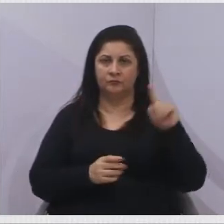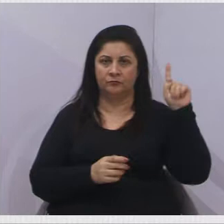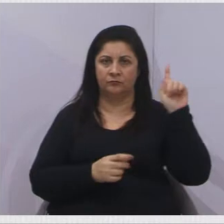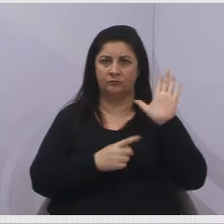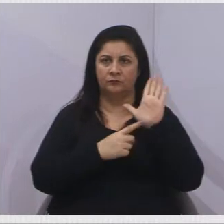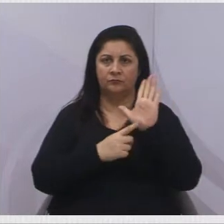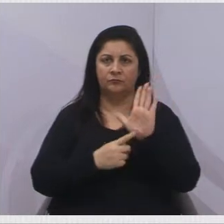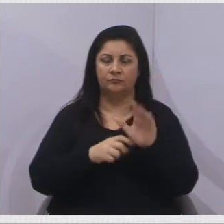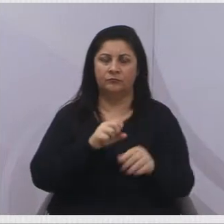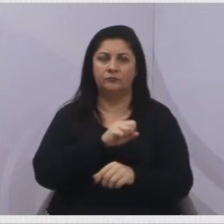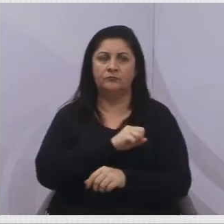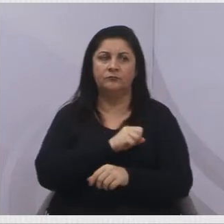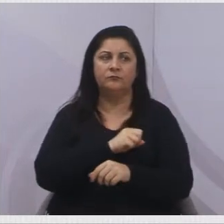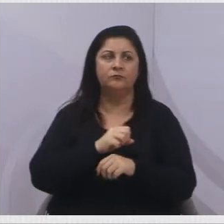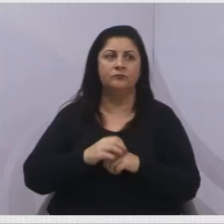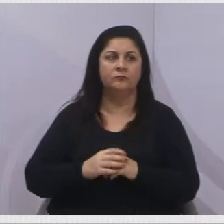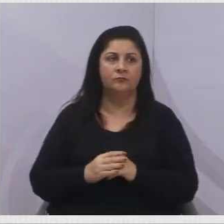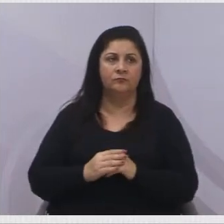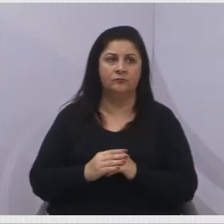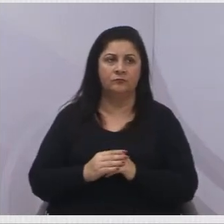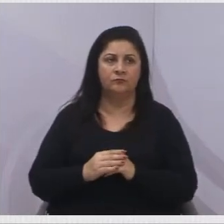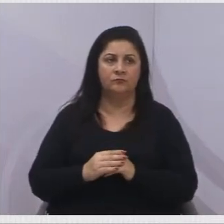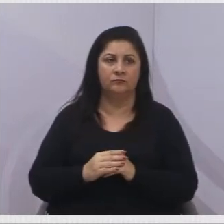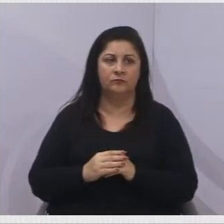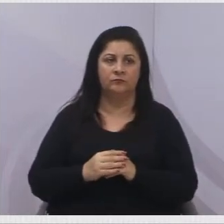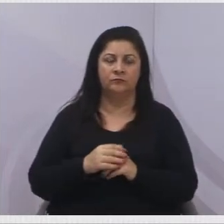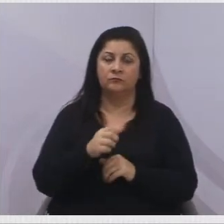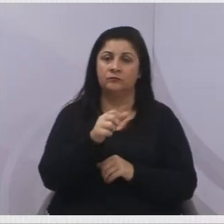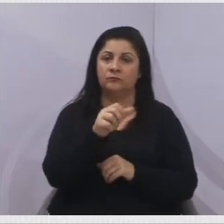nós podemos ver um número de